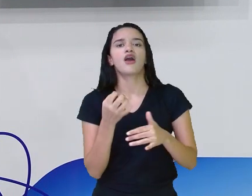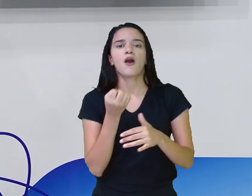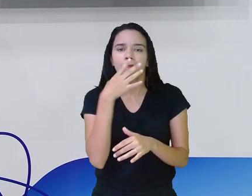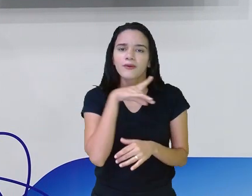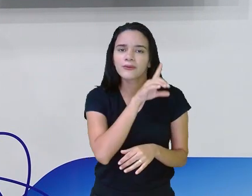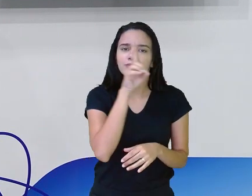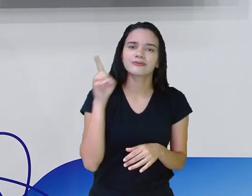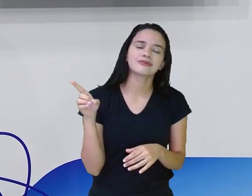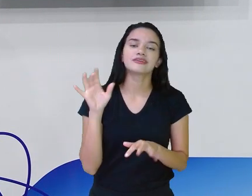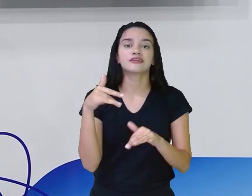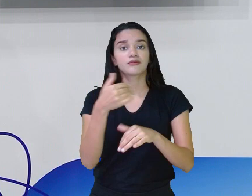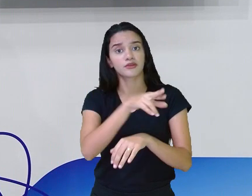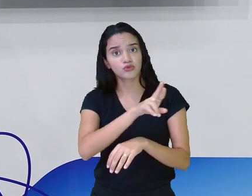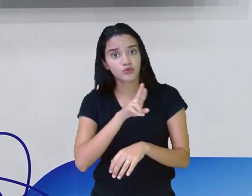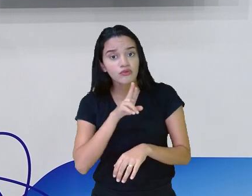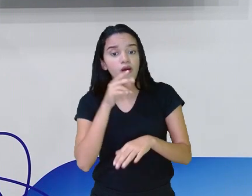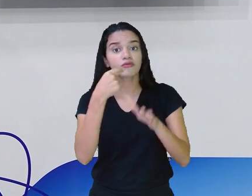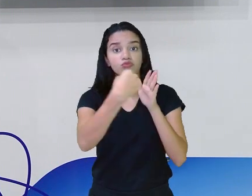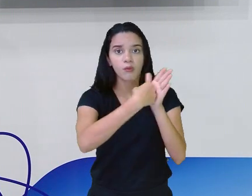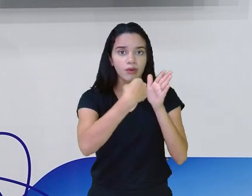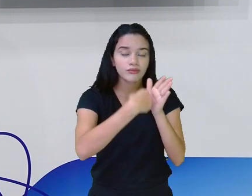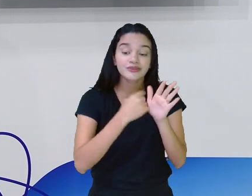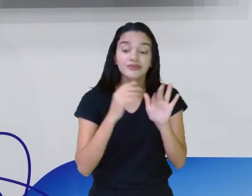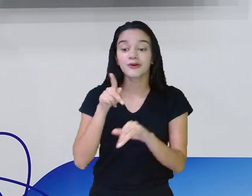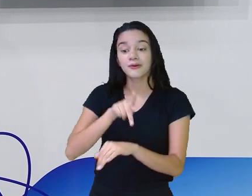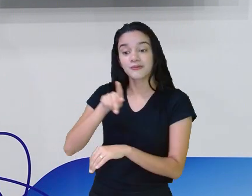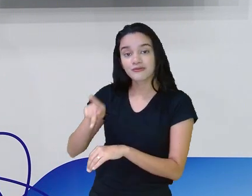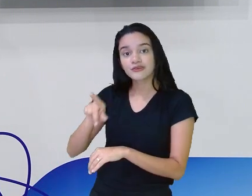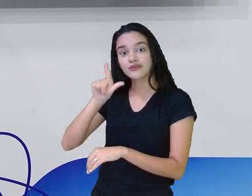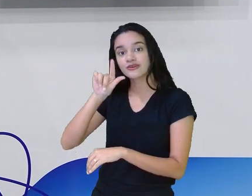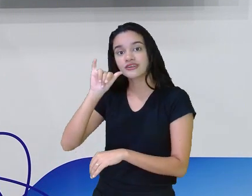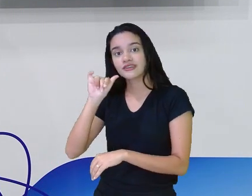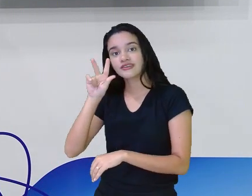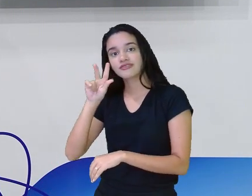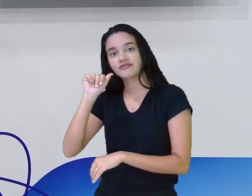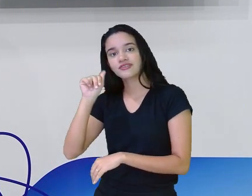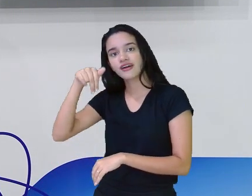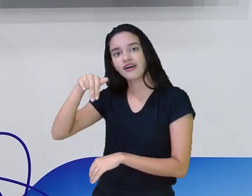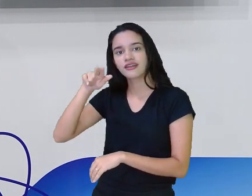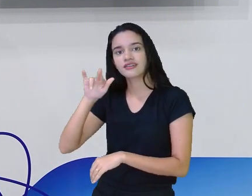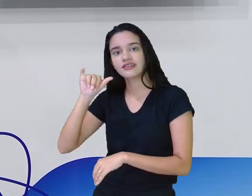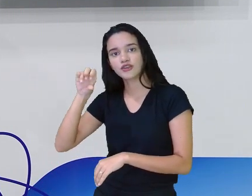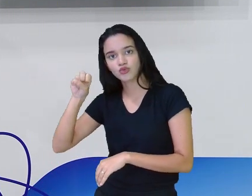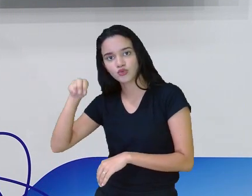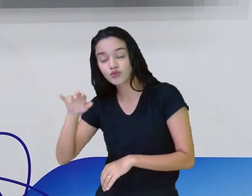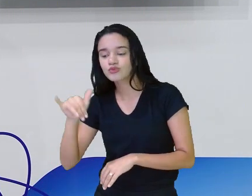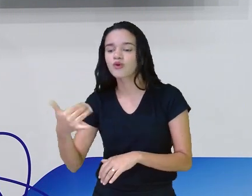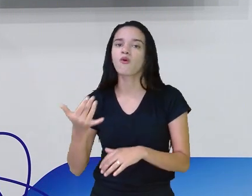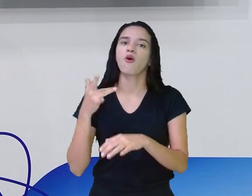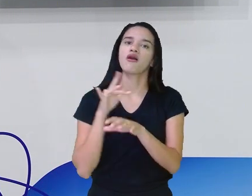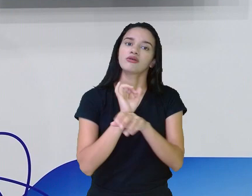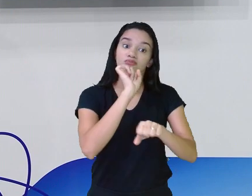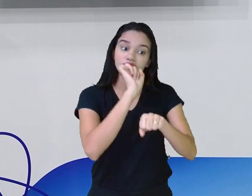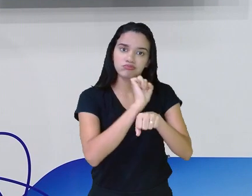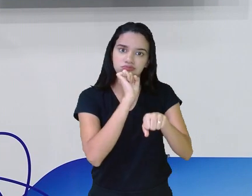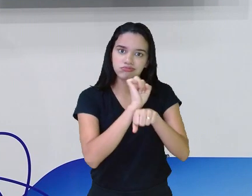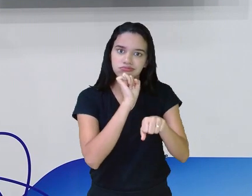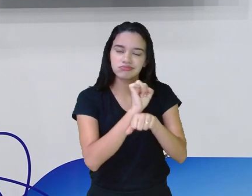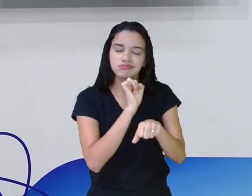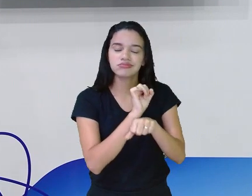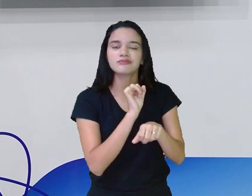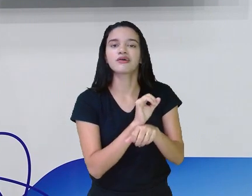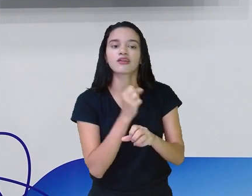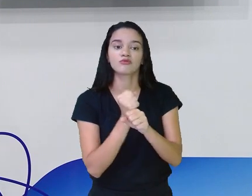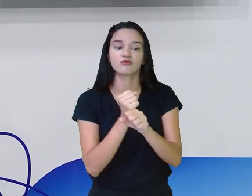bom dia, a tua resposta, a tua pergunta, o professor Givanilson Soares já está ali a postos, aguardando a tua mensagem. Não é